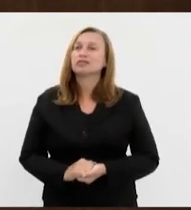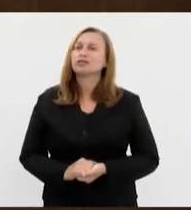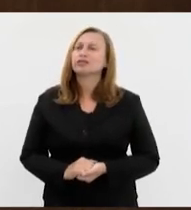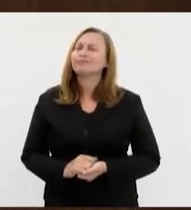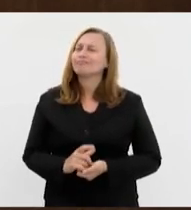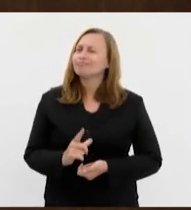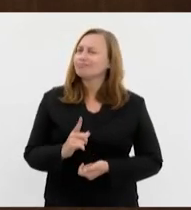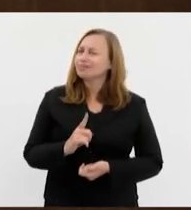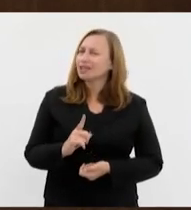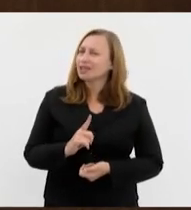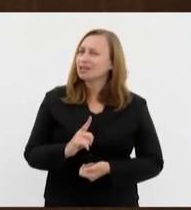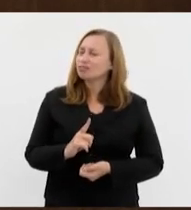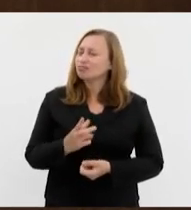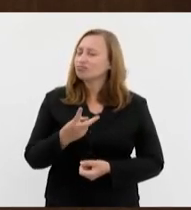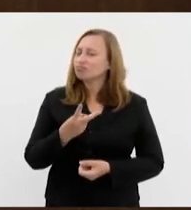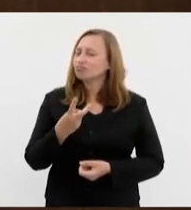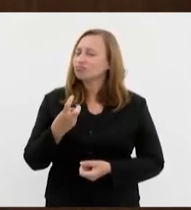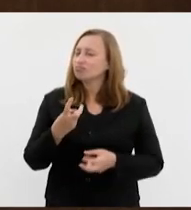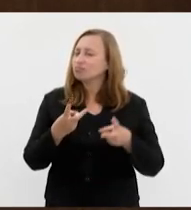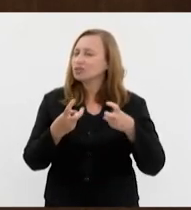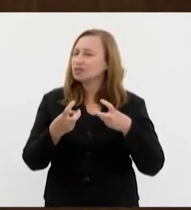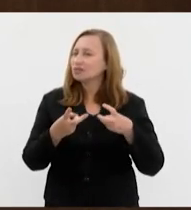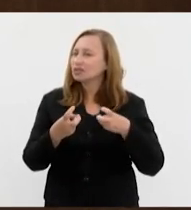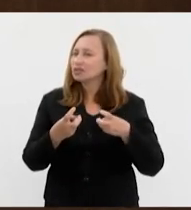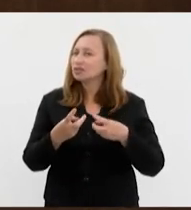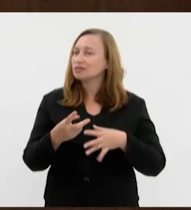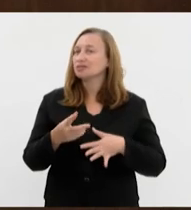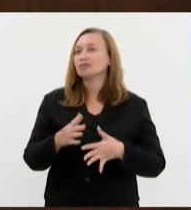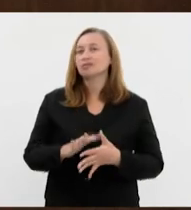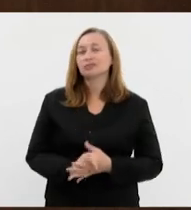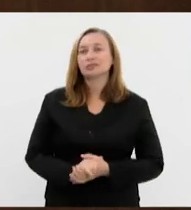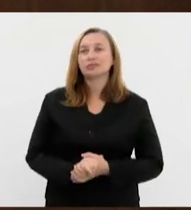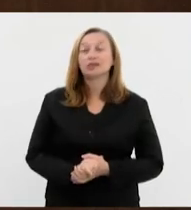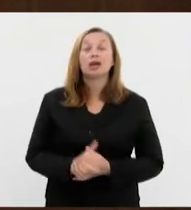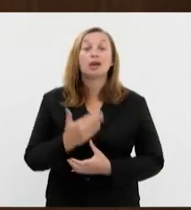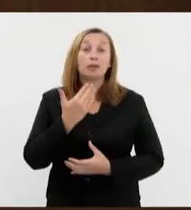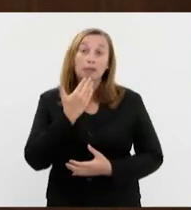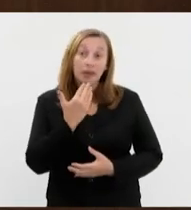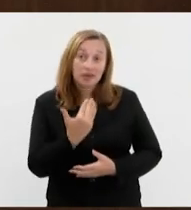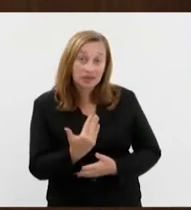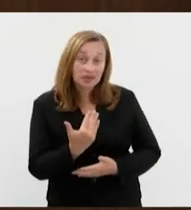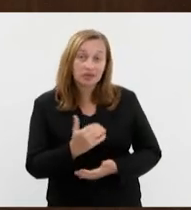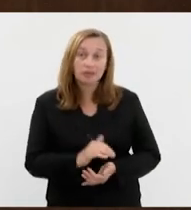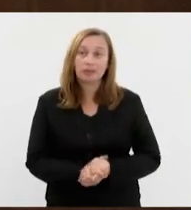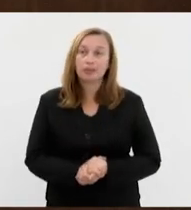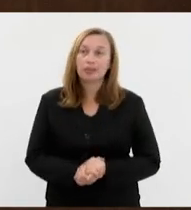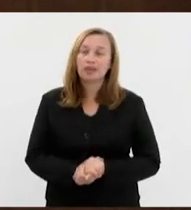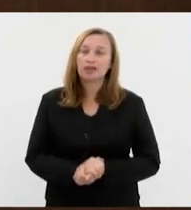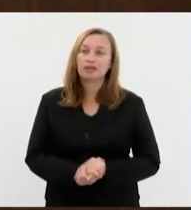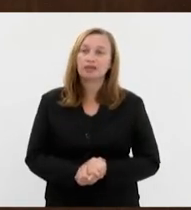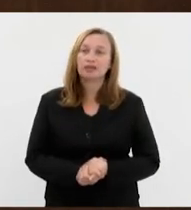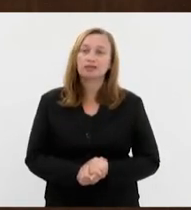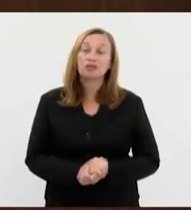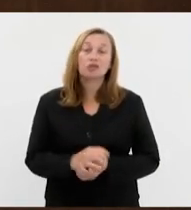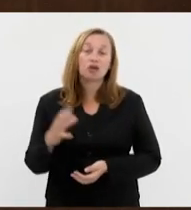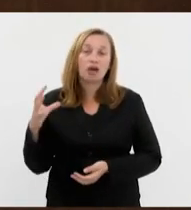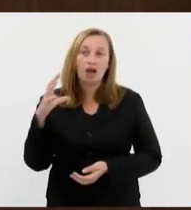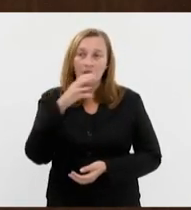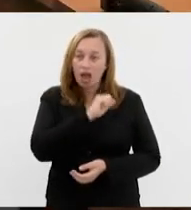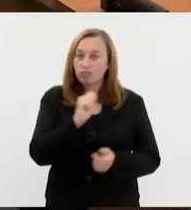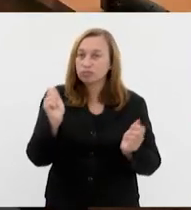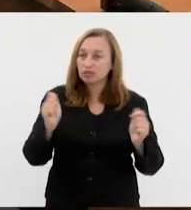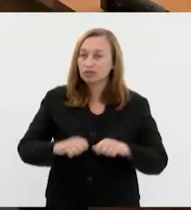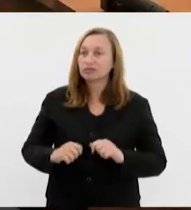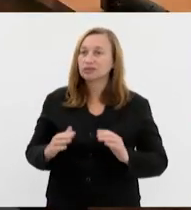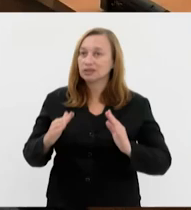uma observação a fazer e pedir que se tramita o mais rápido possível